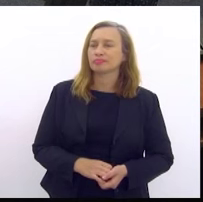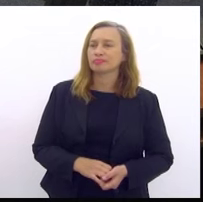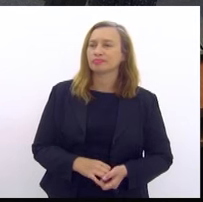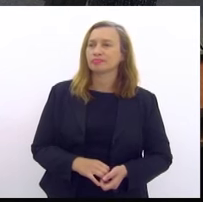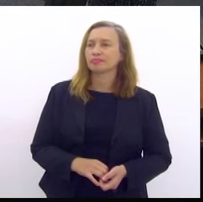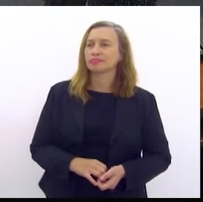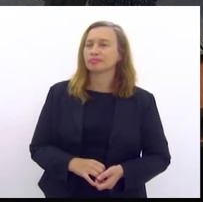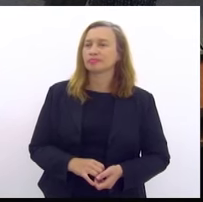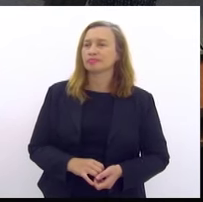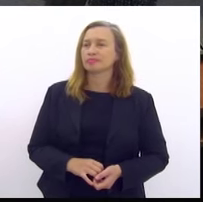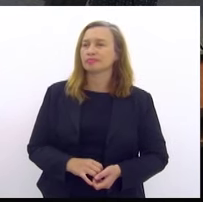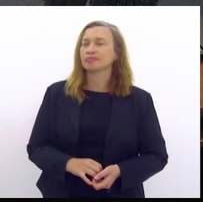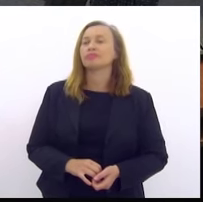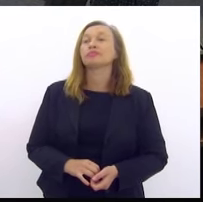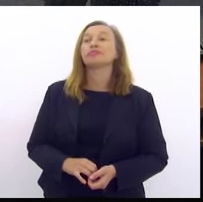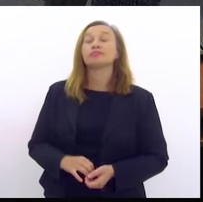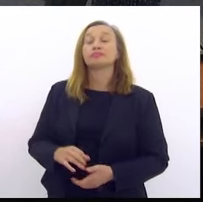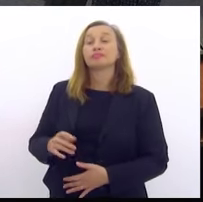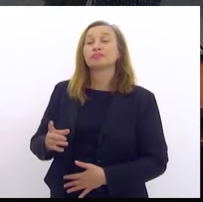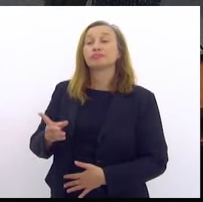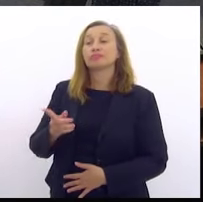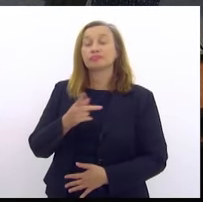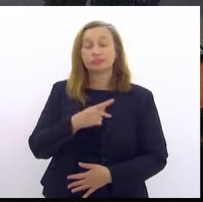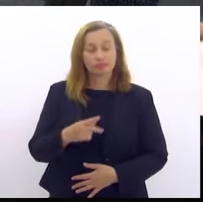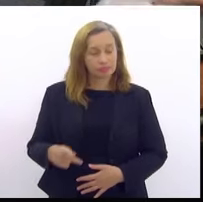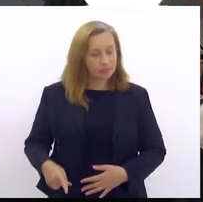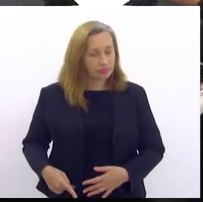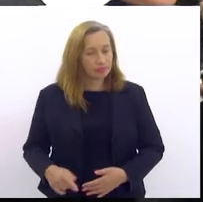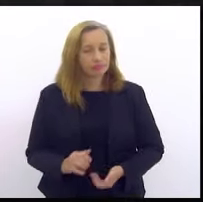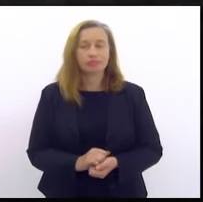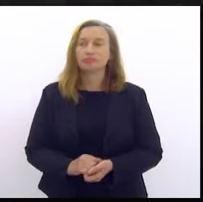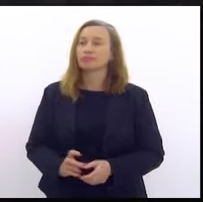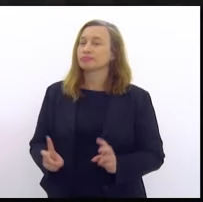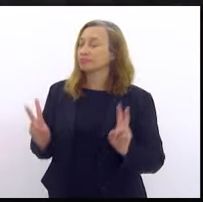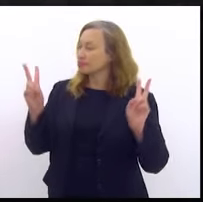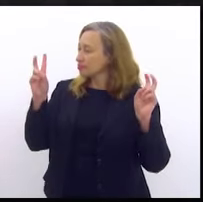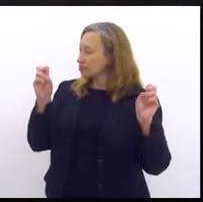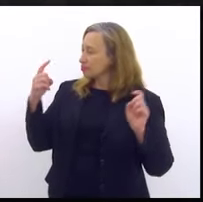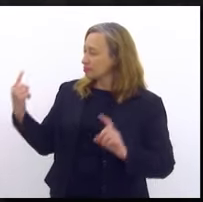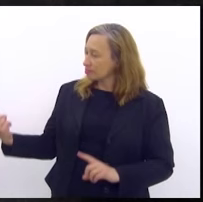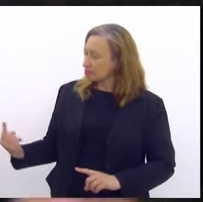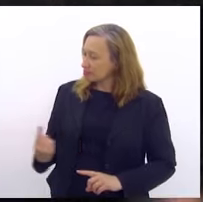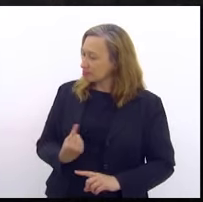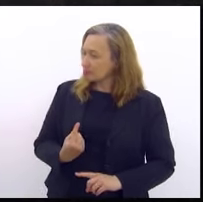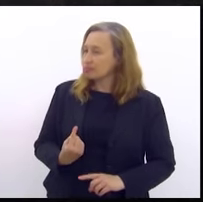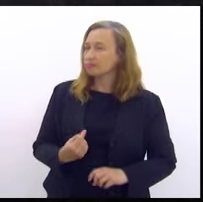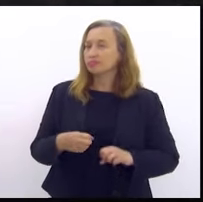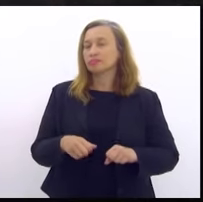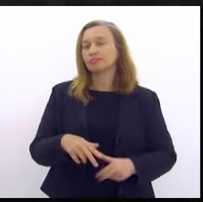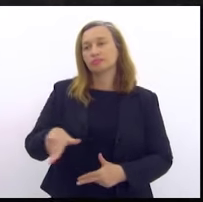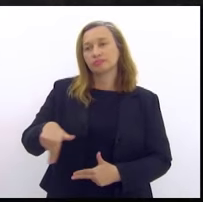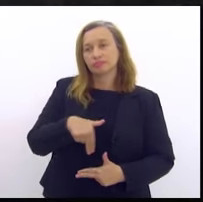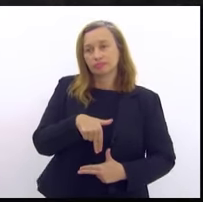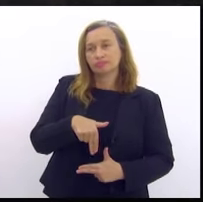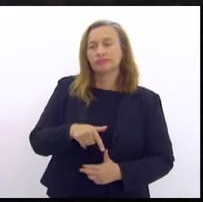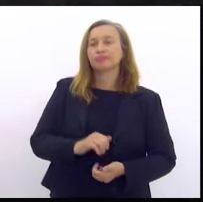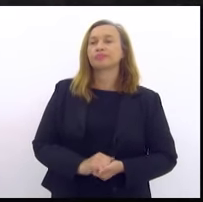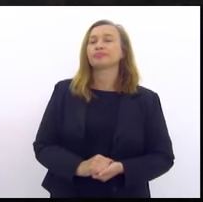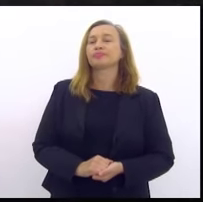Está aberto, obrigado, deputado. Obrigado, presidente. Os assuntos que me trazem a essa tribuna